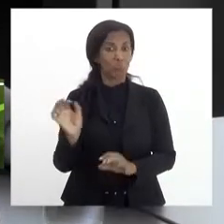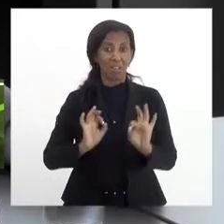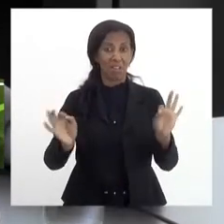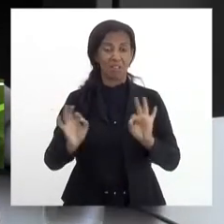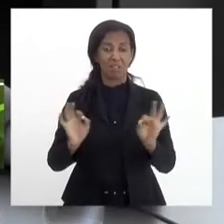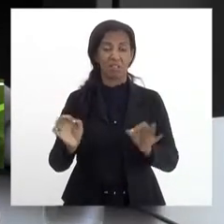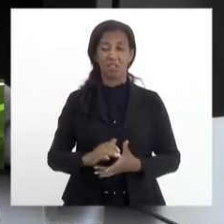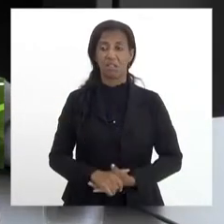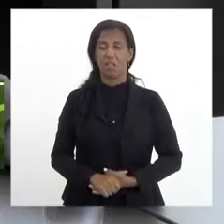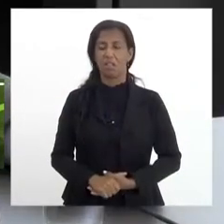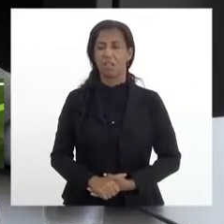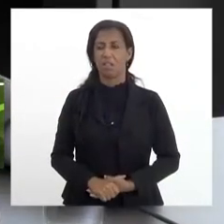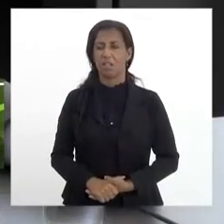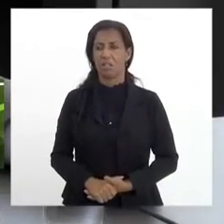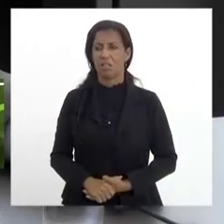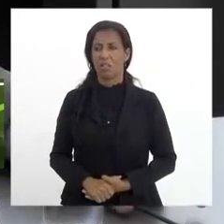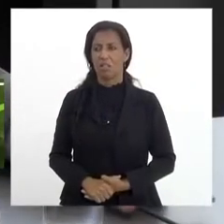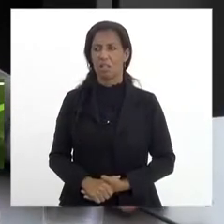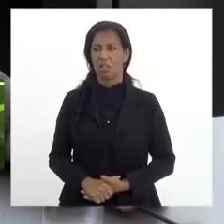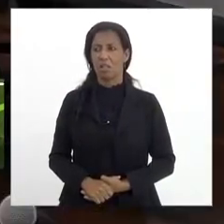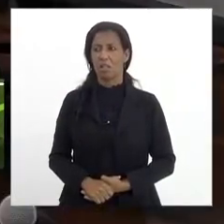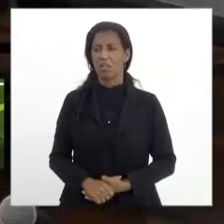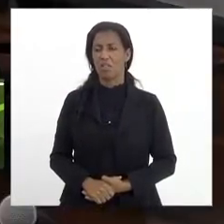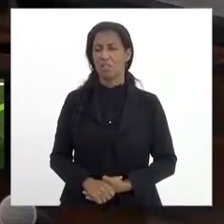pô. É verdade.